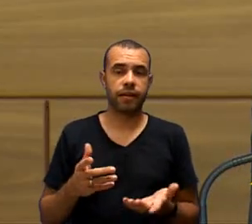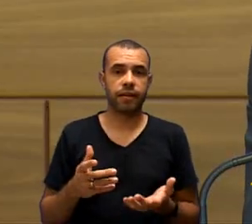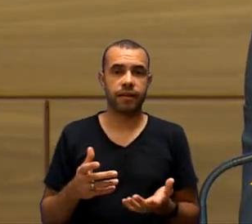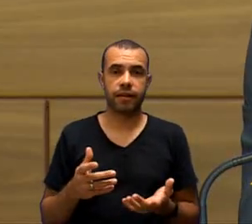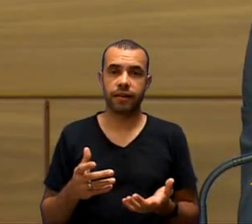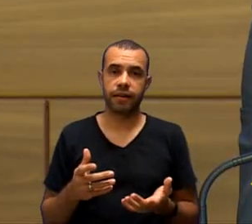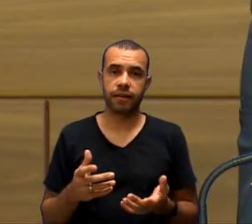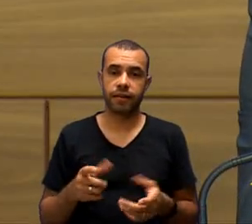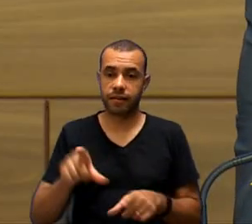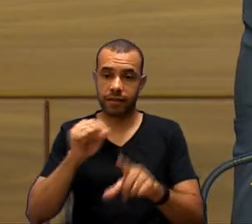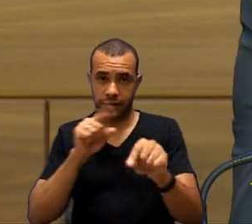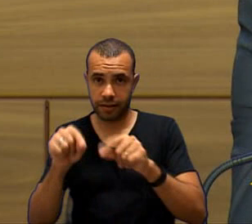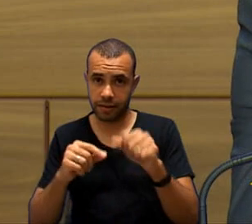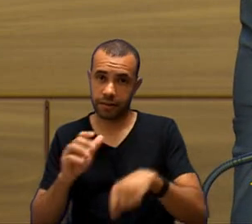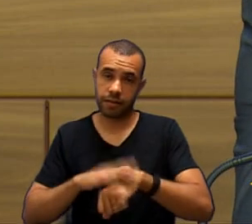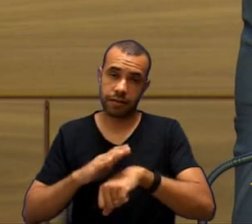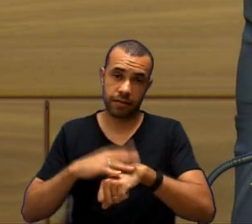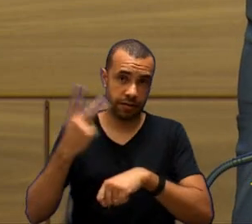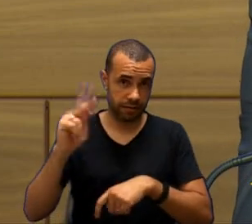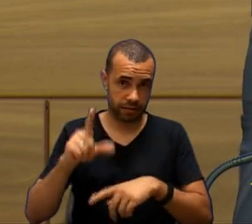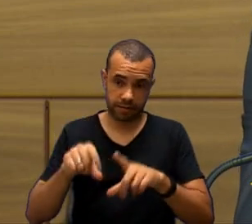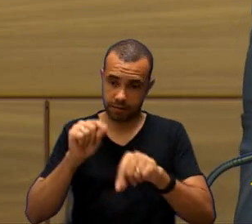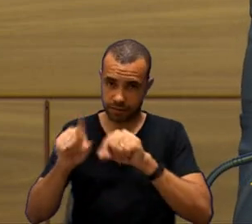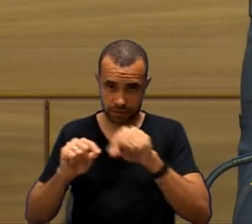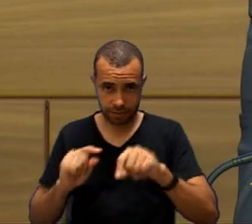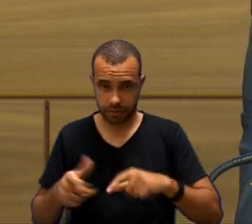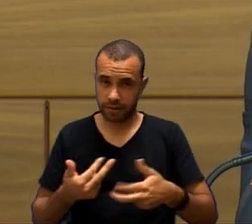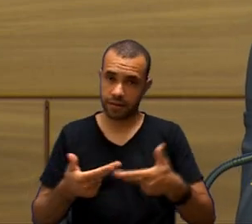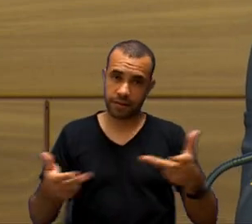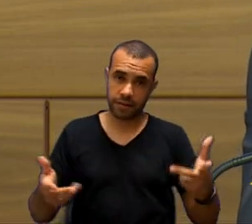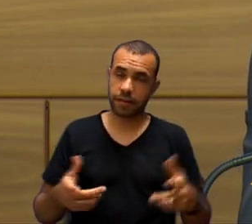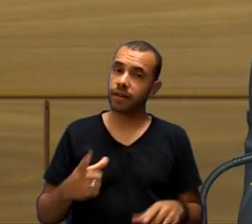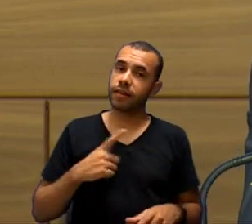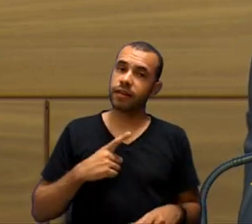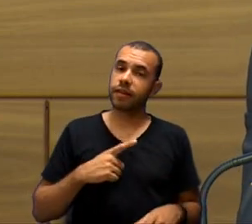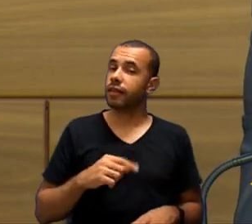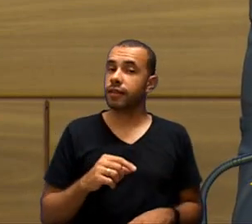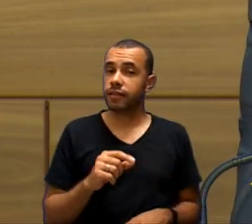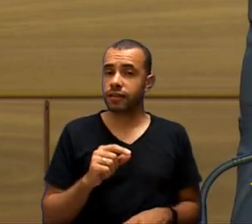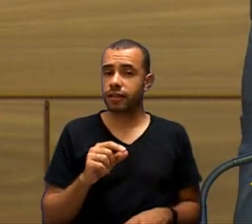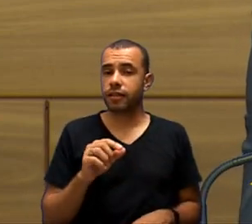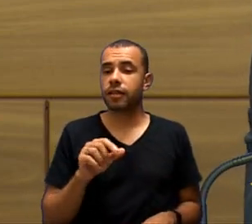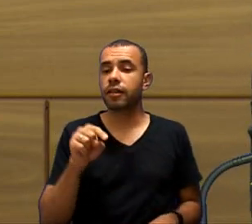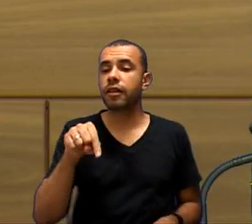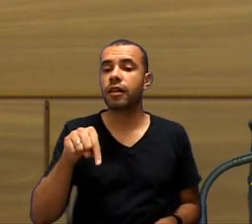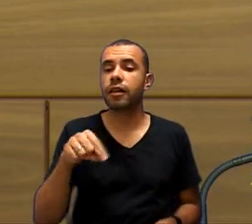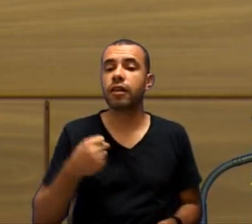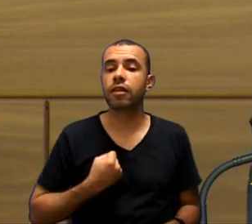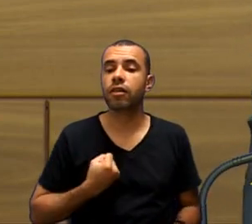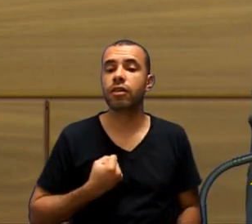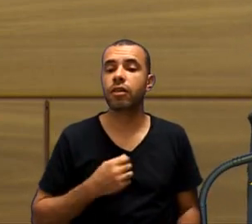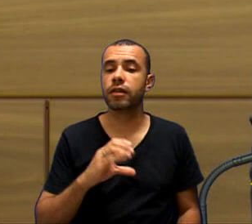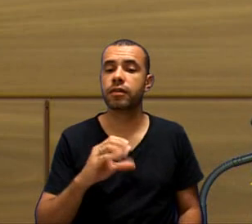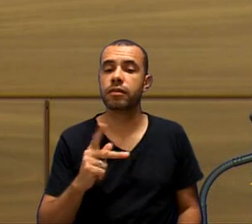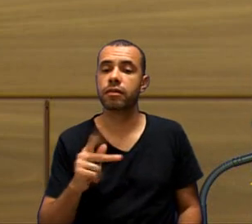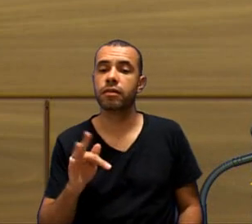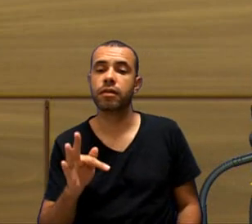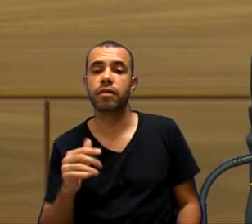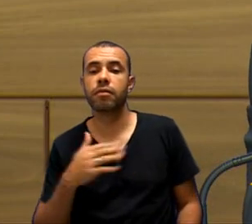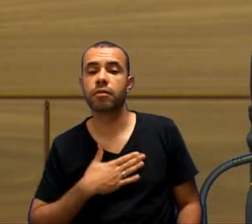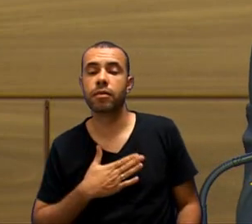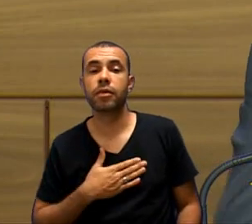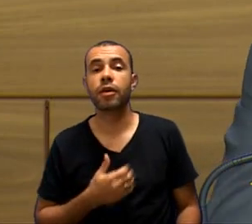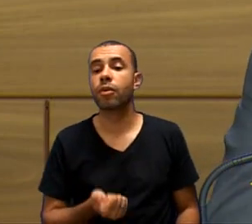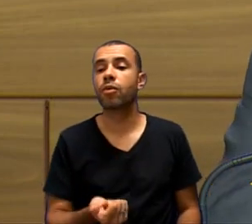pode, dentro desse ambiente, ver todas as notas que foram emitidas com o CPF dele, quanto que isso gerou de